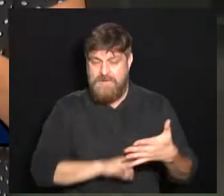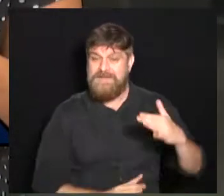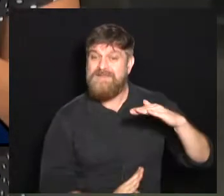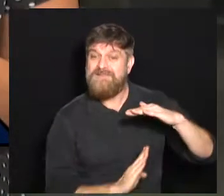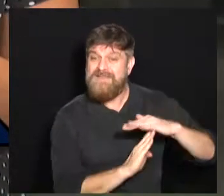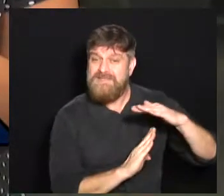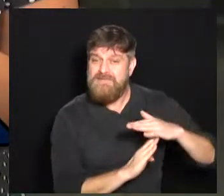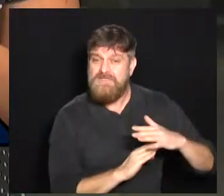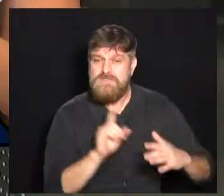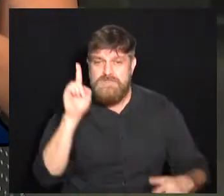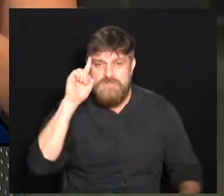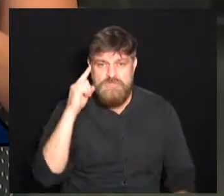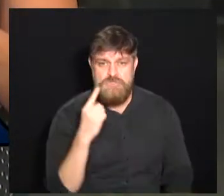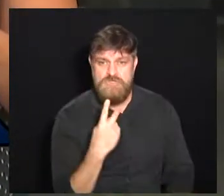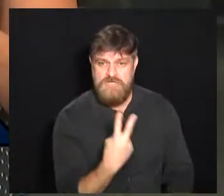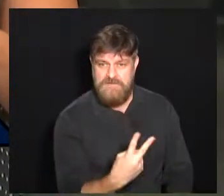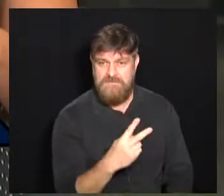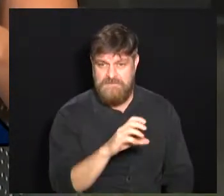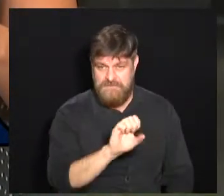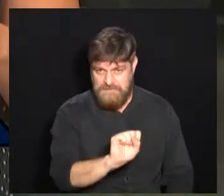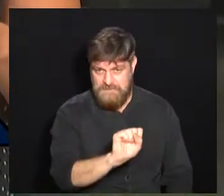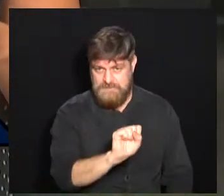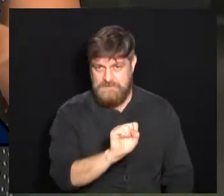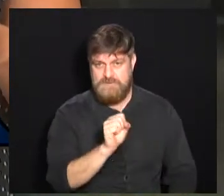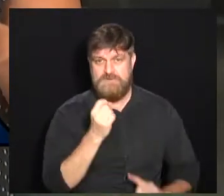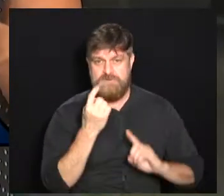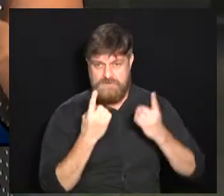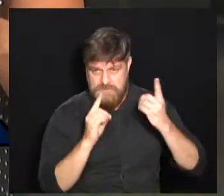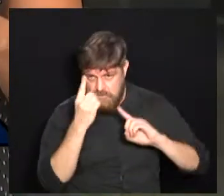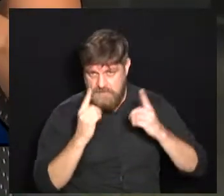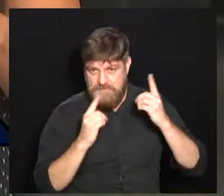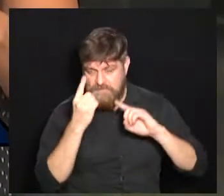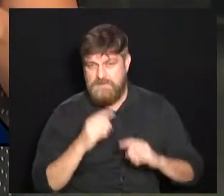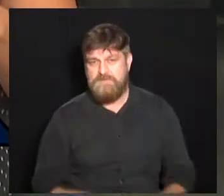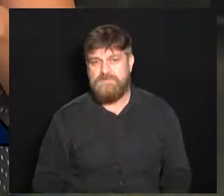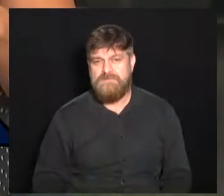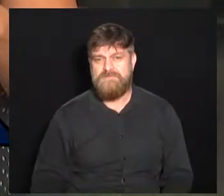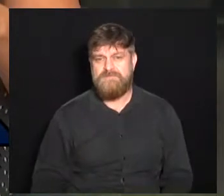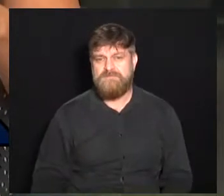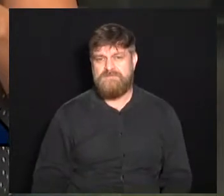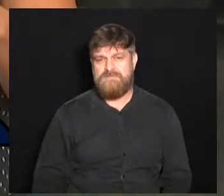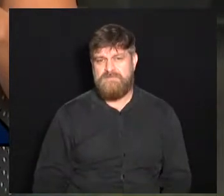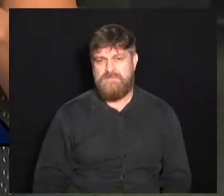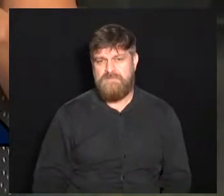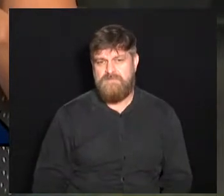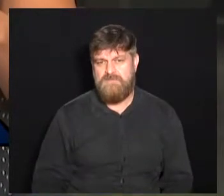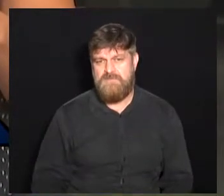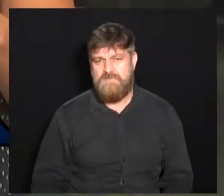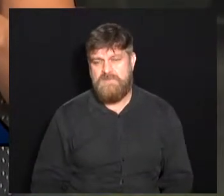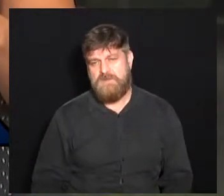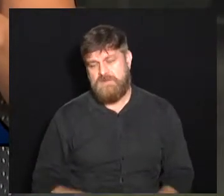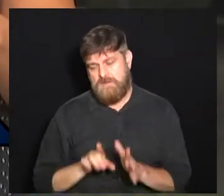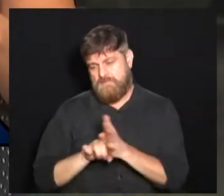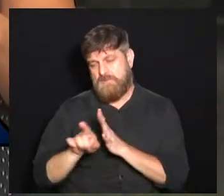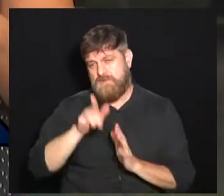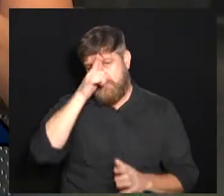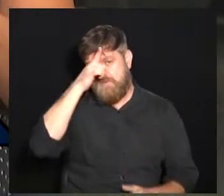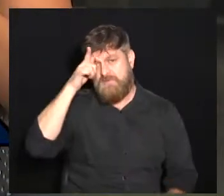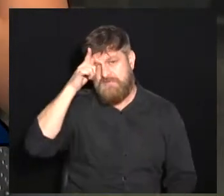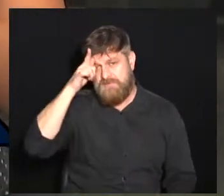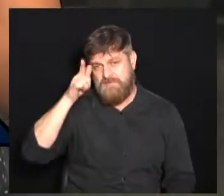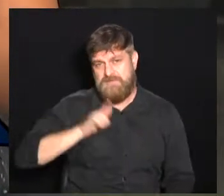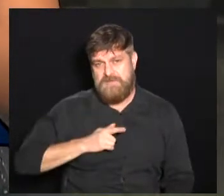dia 27. 28 de fevereiro. Na verdade, mesmo esse questionamento que o vereador Gustavo coloca assim,